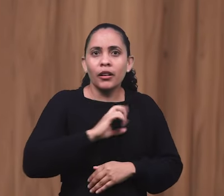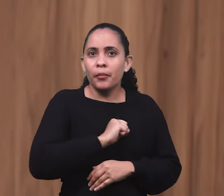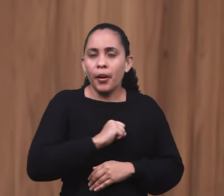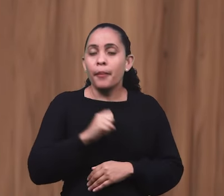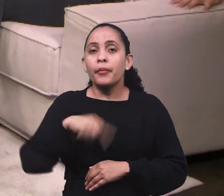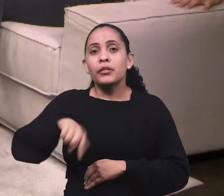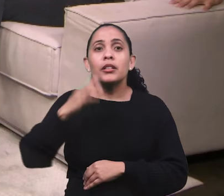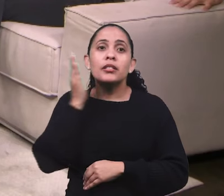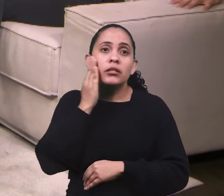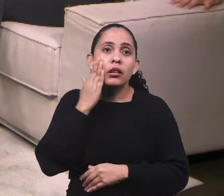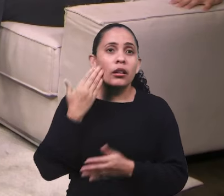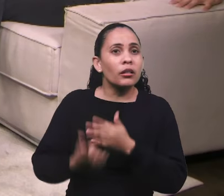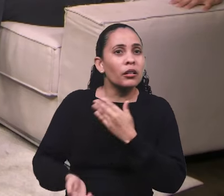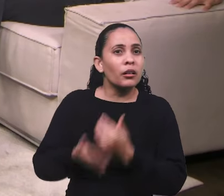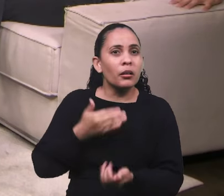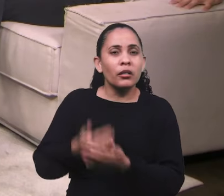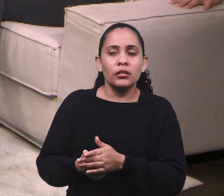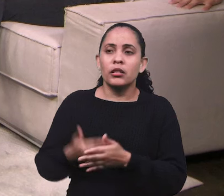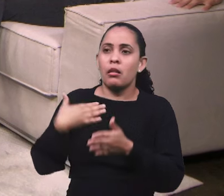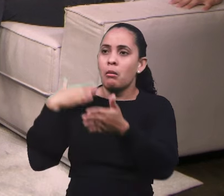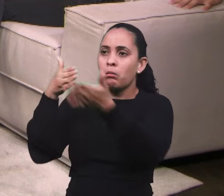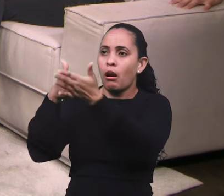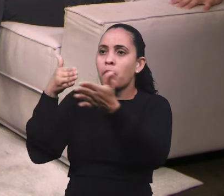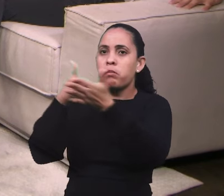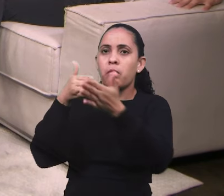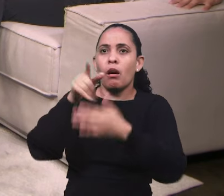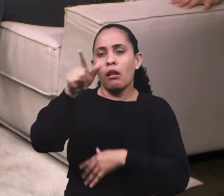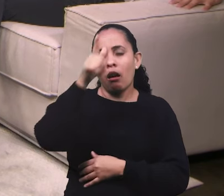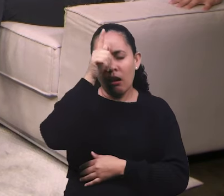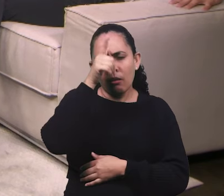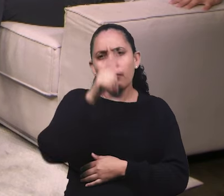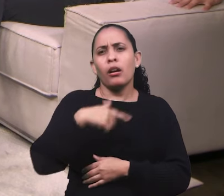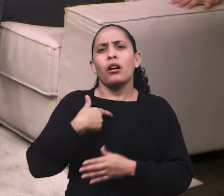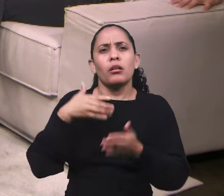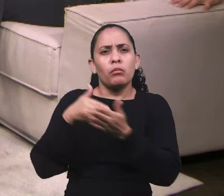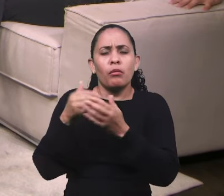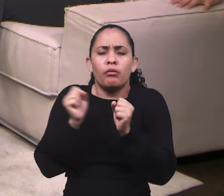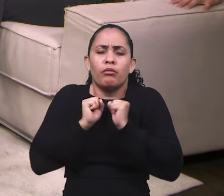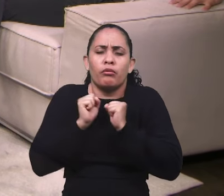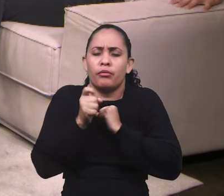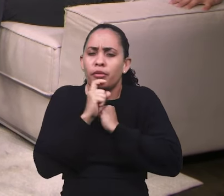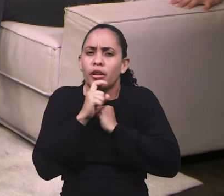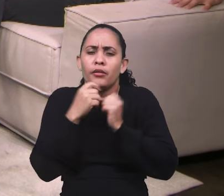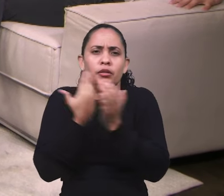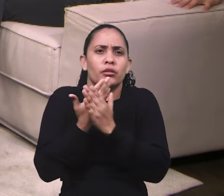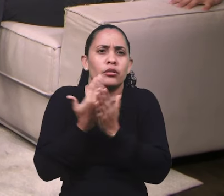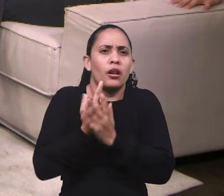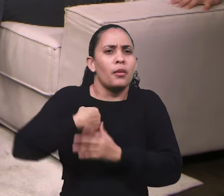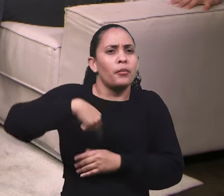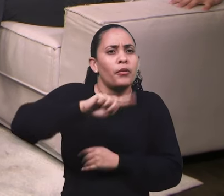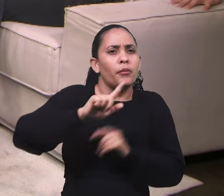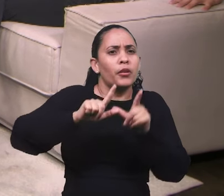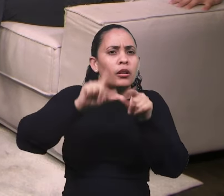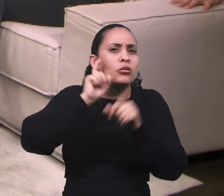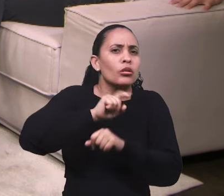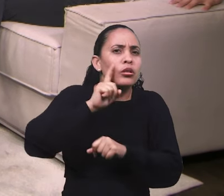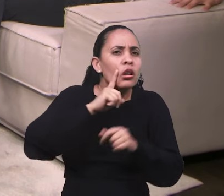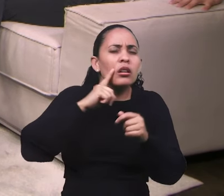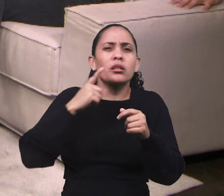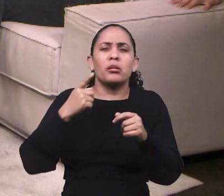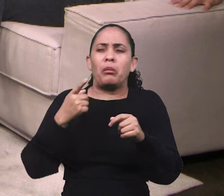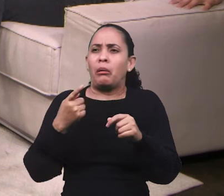assim, não importa o que ele ficou lá, se ele foi para a Alemanha, passou frio, sozinho, longe da família, teve que estudar, depois foi para os Estados Unidos, também a mesma coisa. Portas